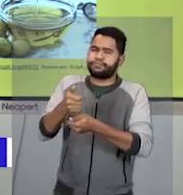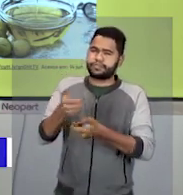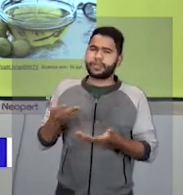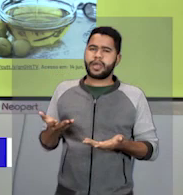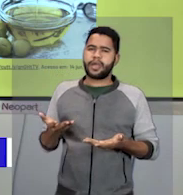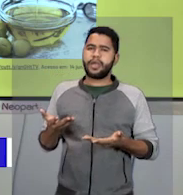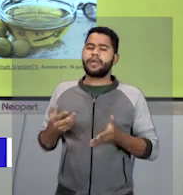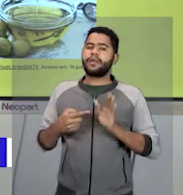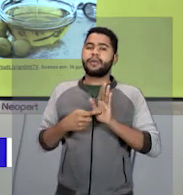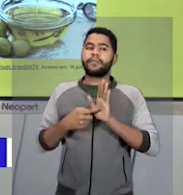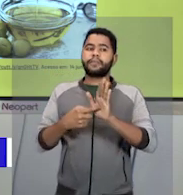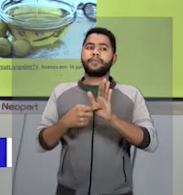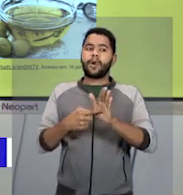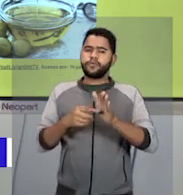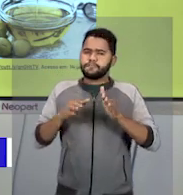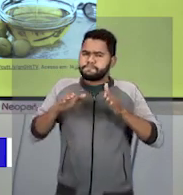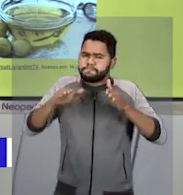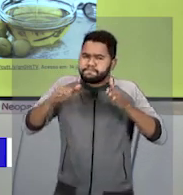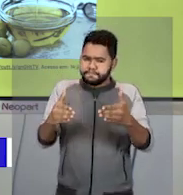se referir